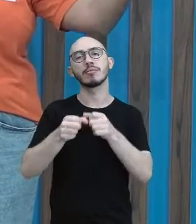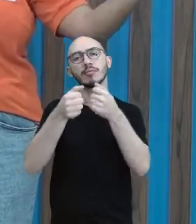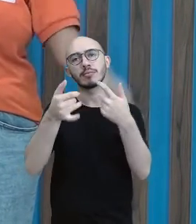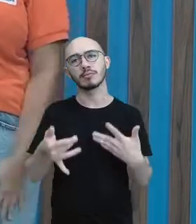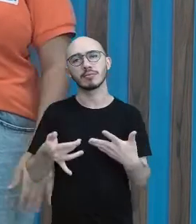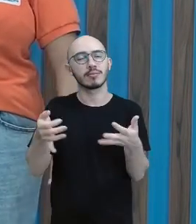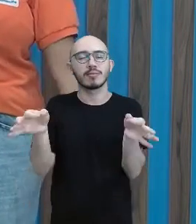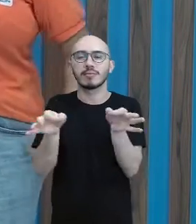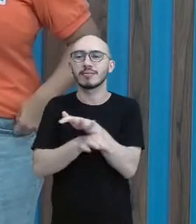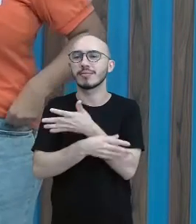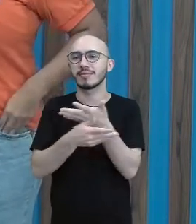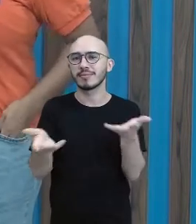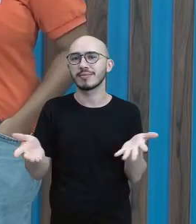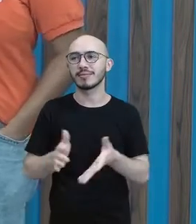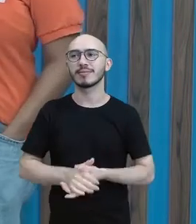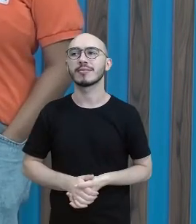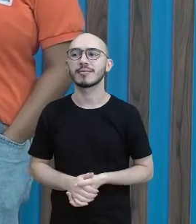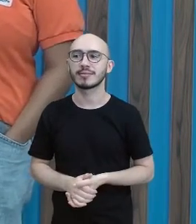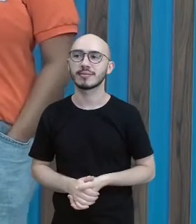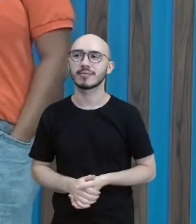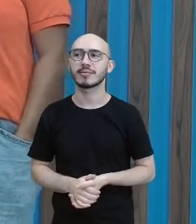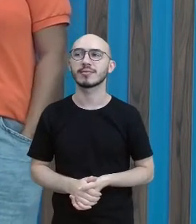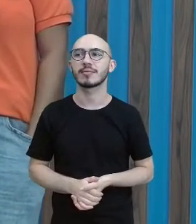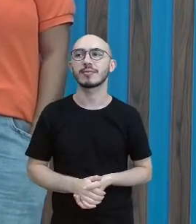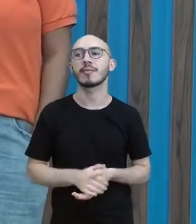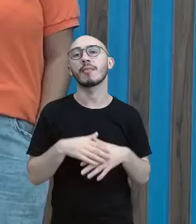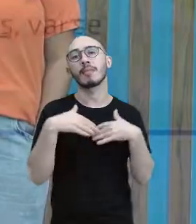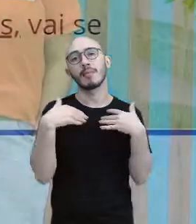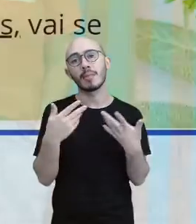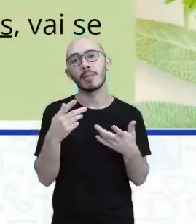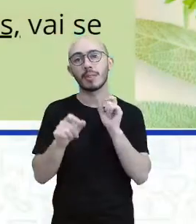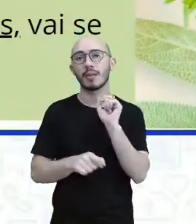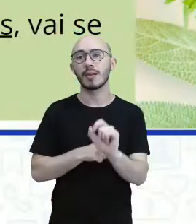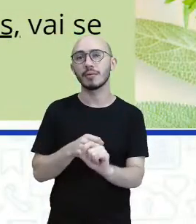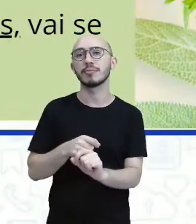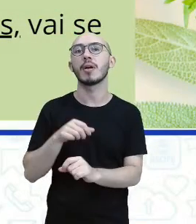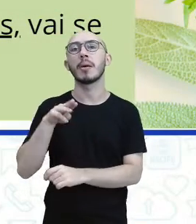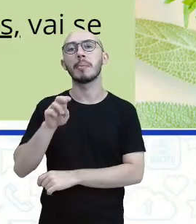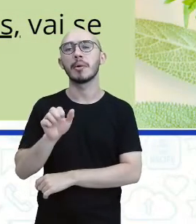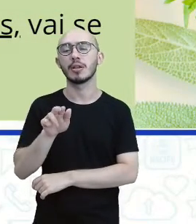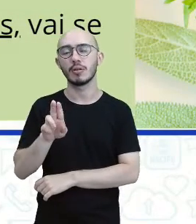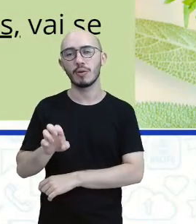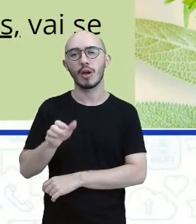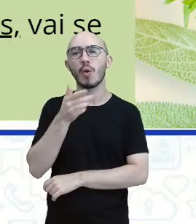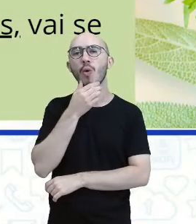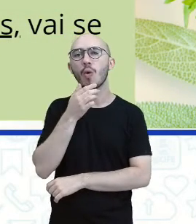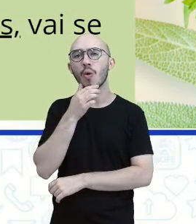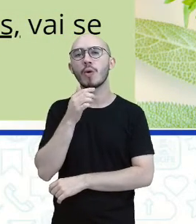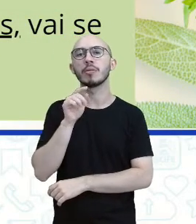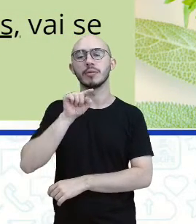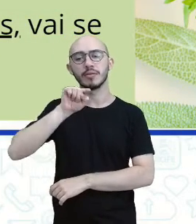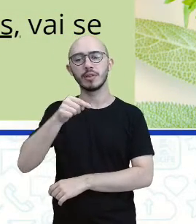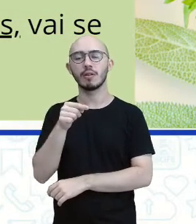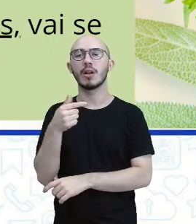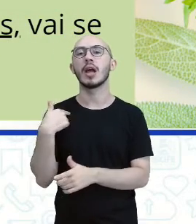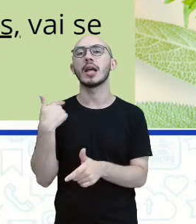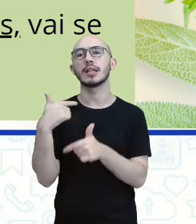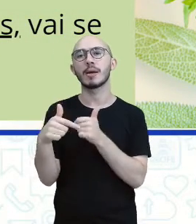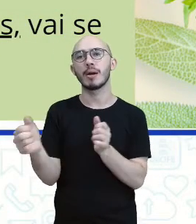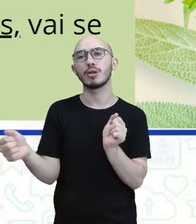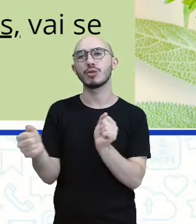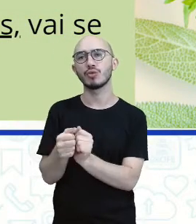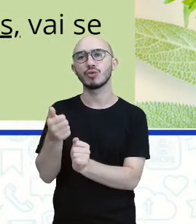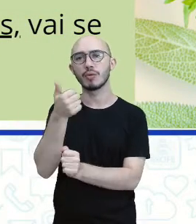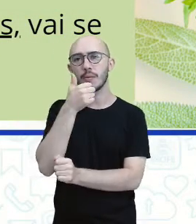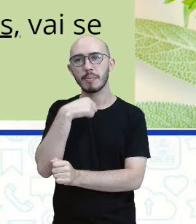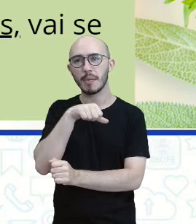lá. Então, ó. Manuel, que trabalha com o papai, ligou ontem à noite. Então, que trabalha com o papai